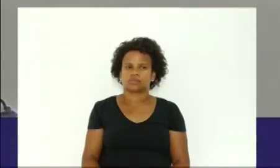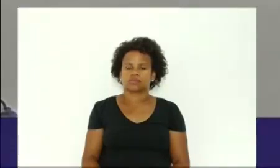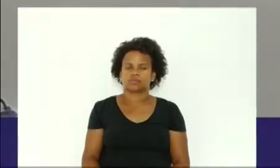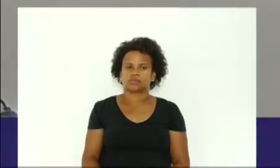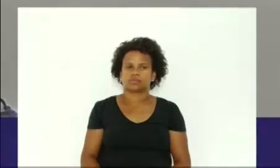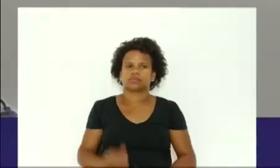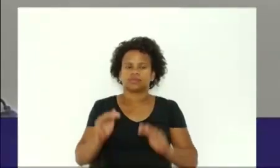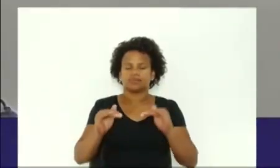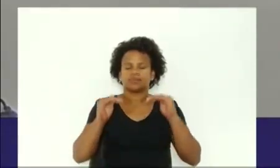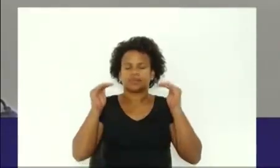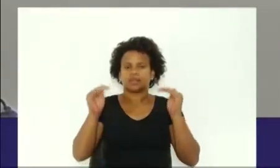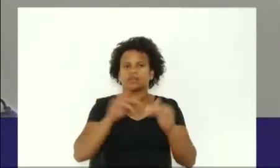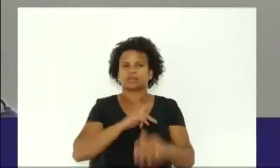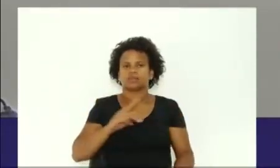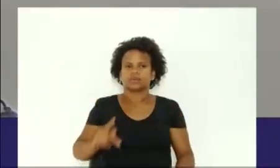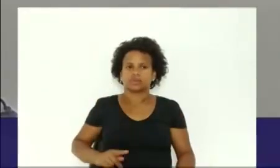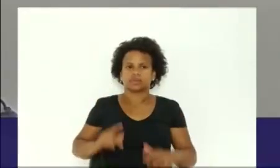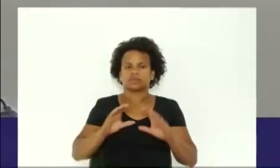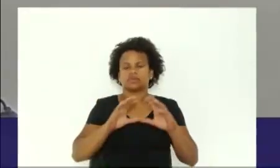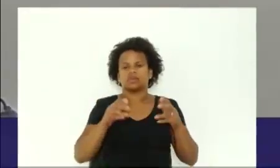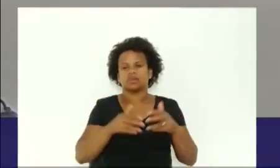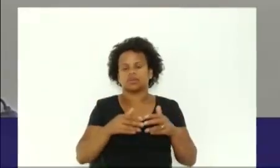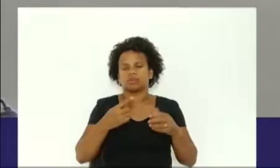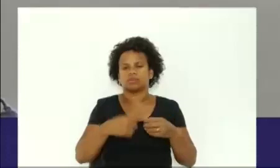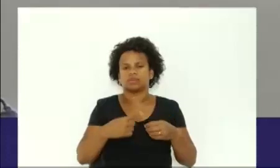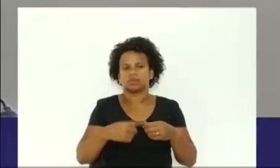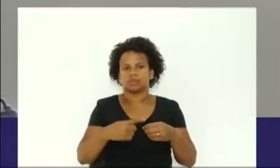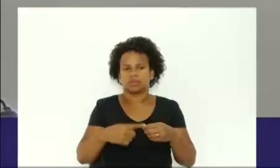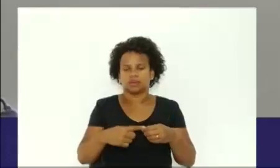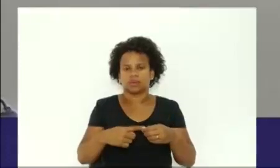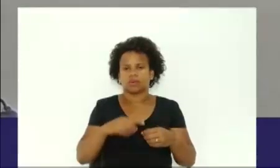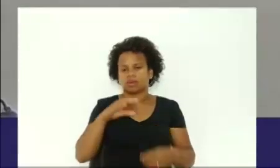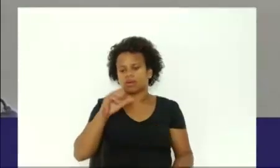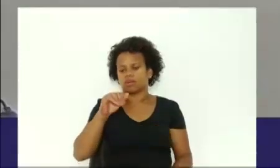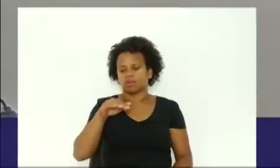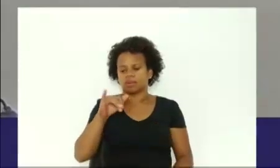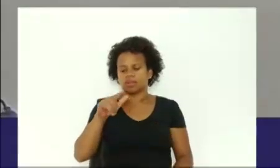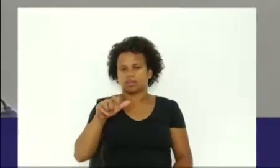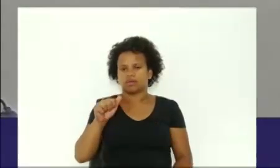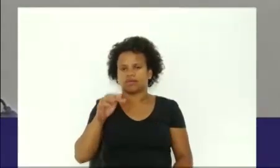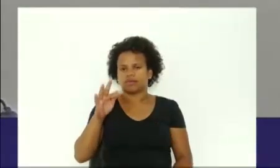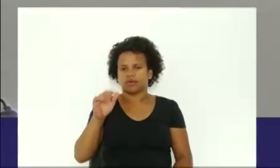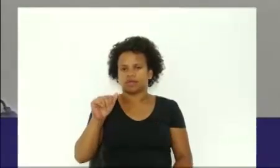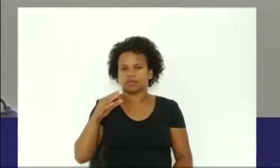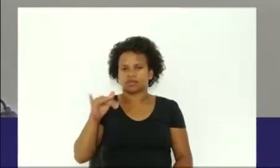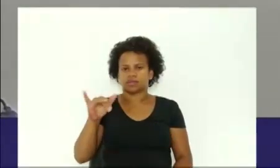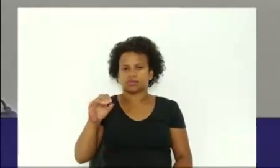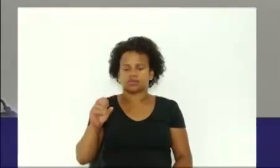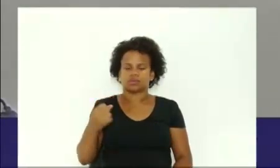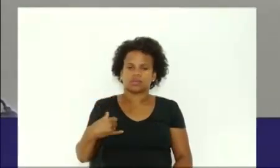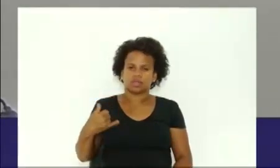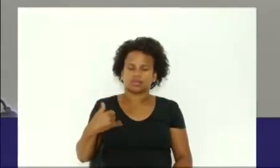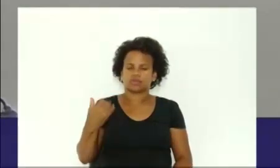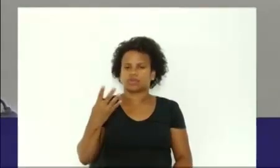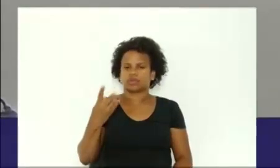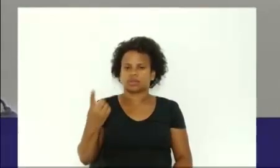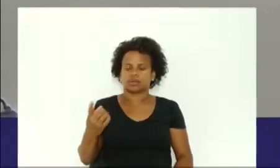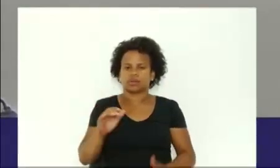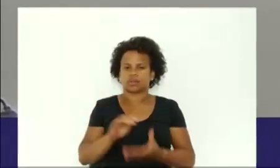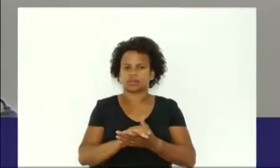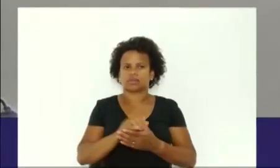Excelentíssimo senhor presidente da Câmara Municipal. Camila Francisco Bueno, 41 anos, é casada com Silvio